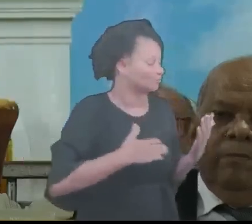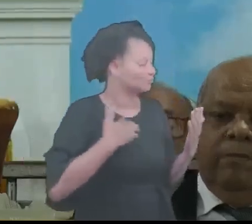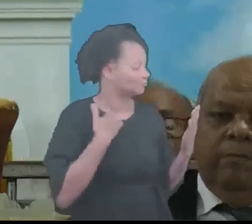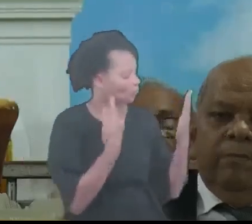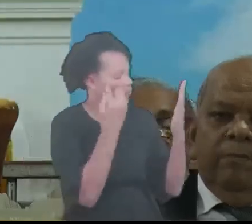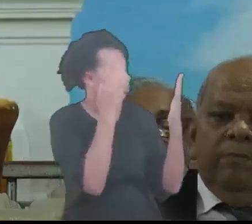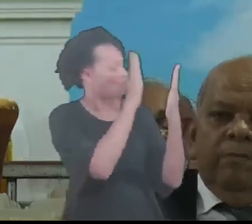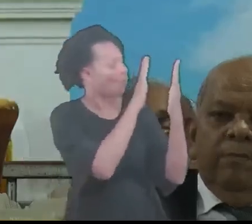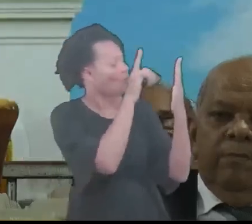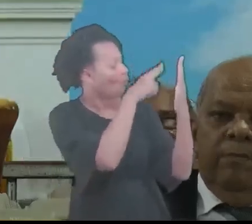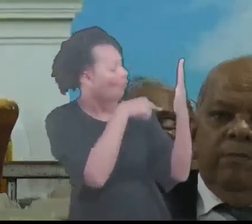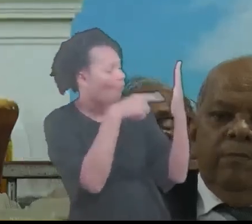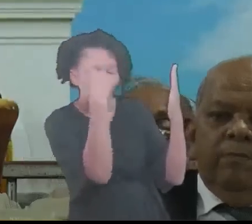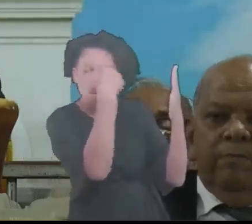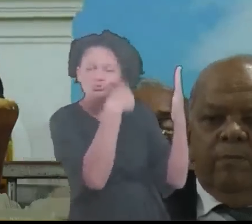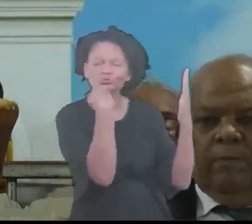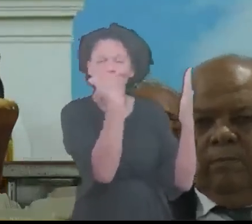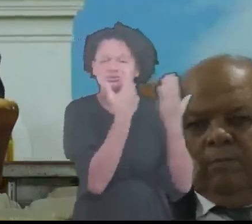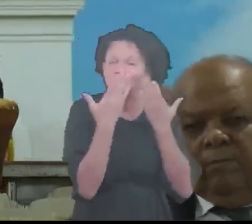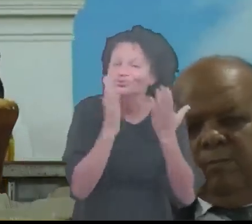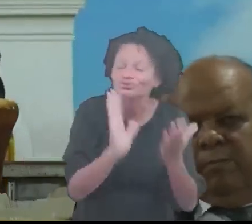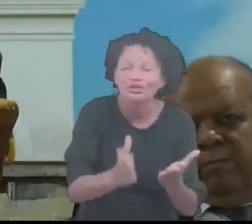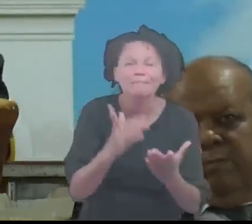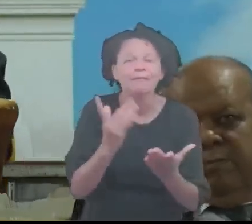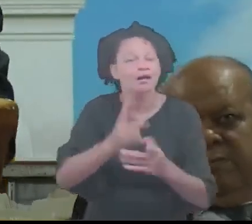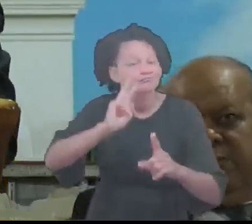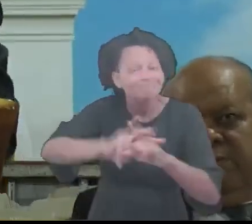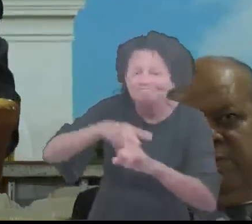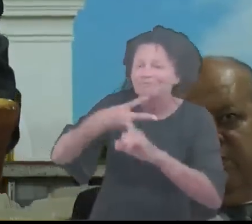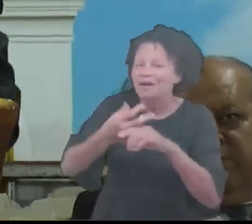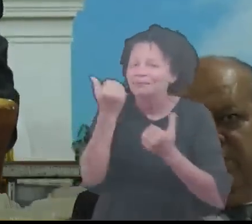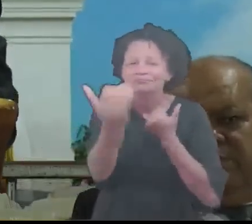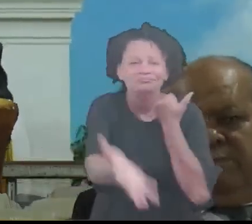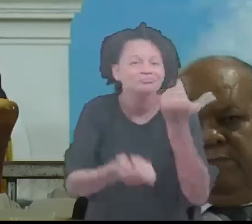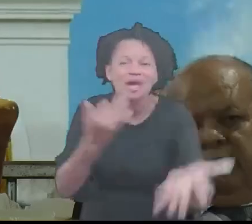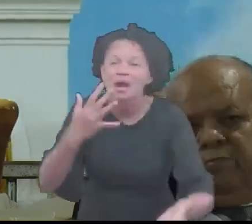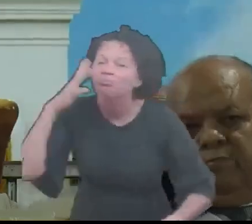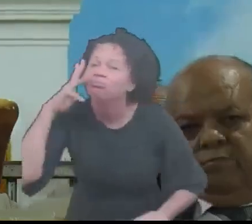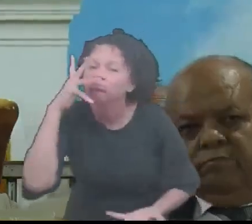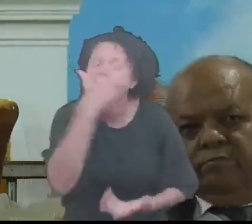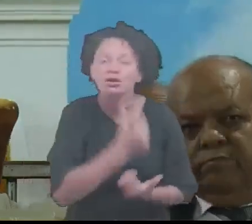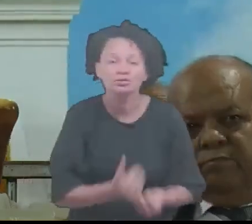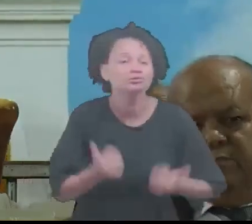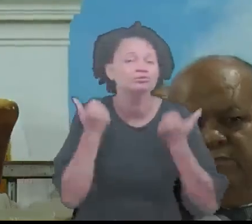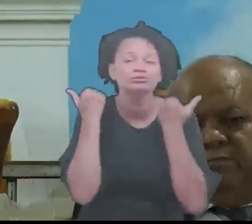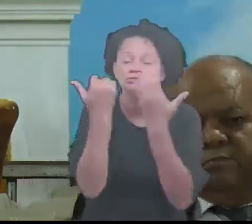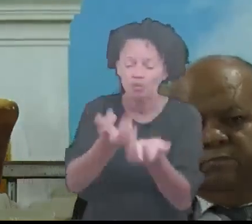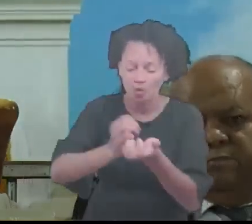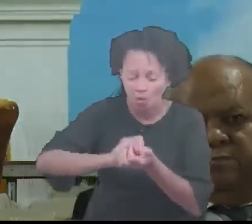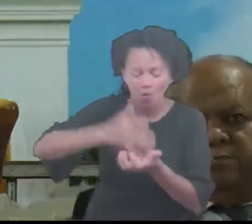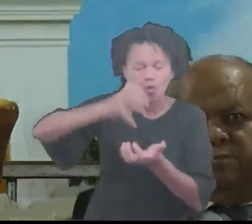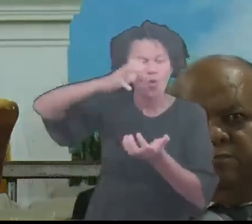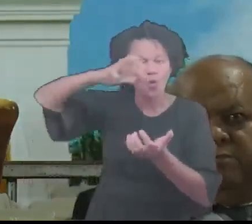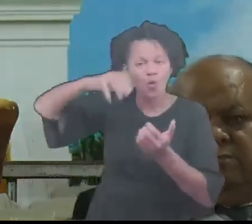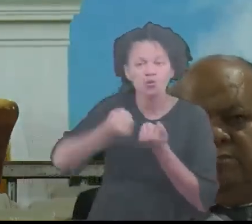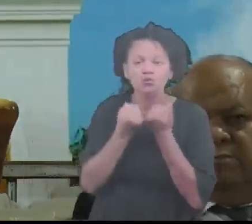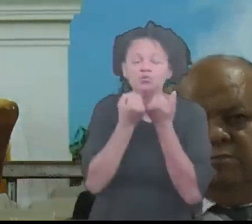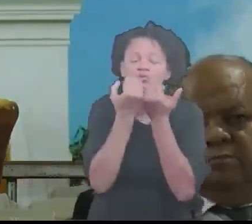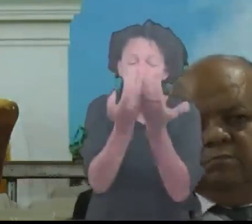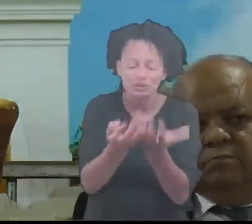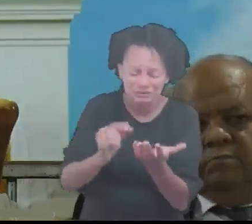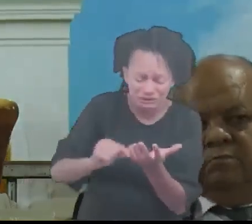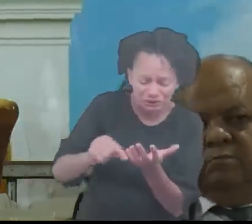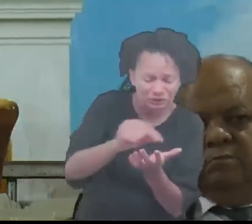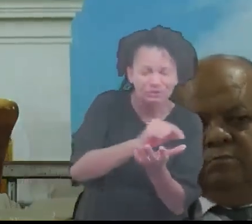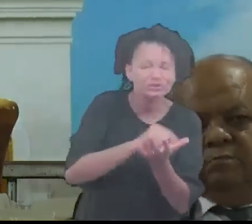faces. Você já é bonita por natureza, mas ele quer fazer você mais bonita ainda. Ele quer lhe dar joias de ouro cravejadas